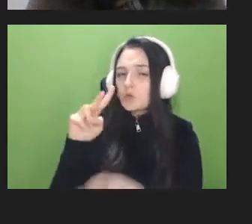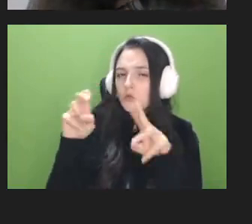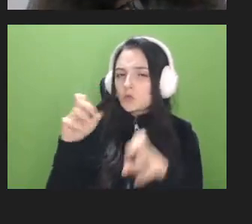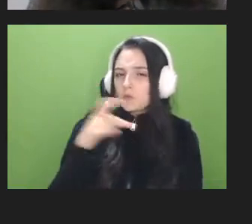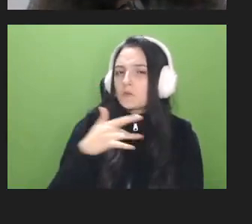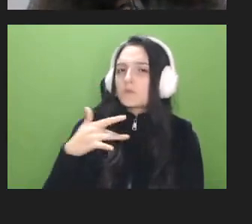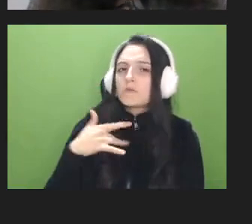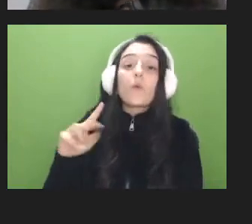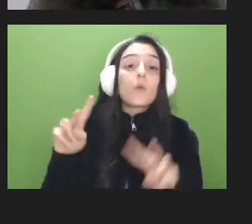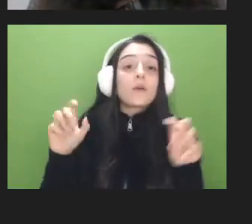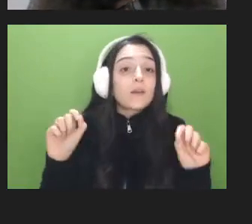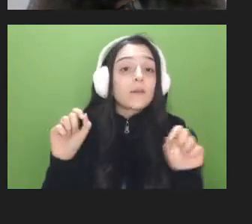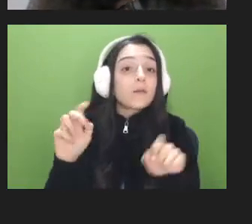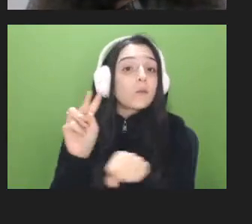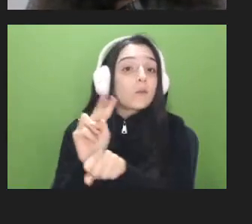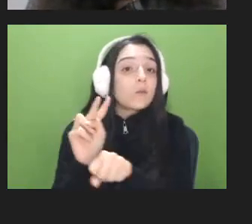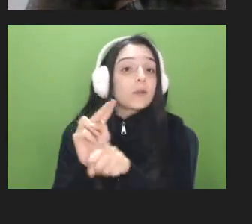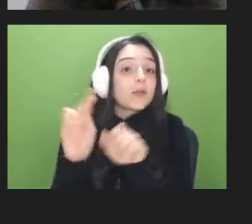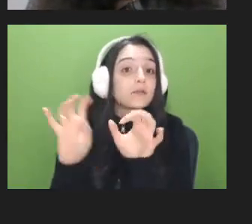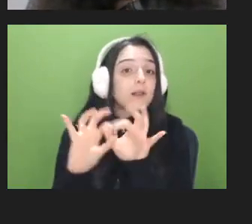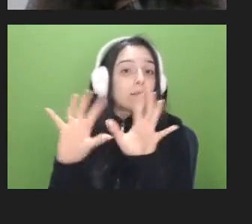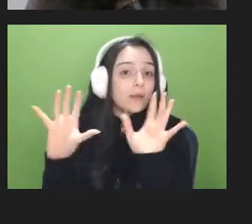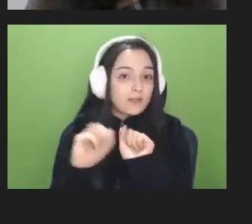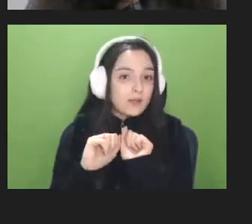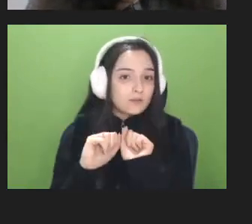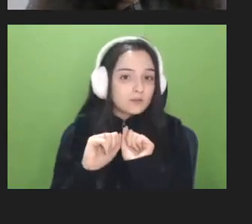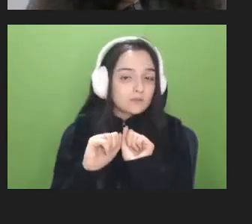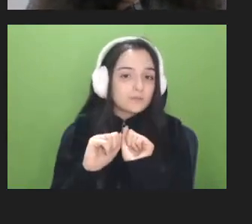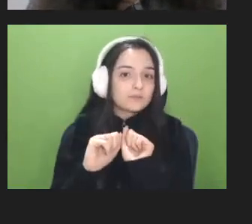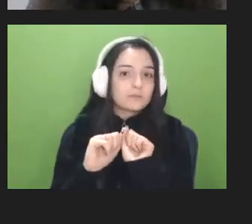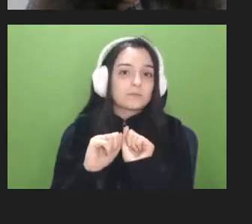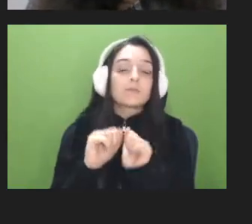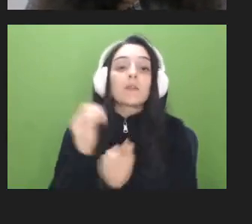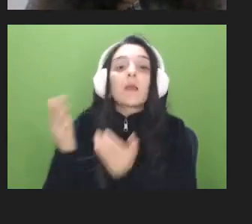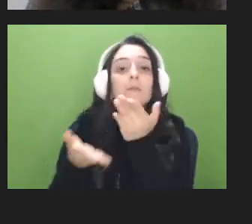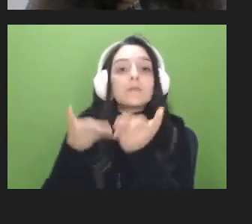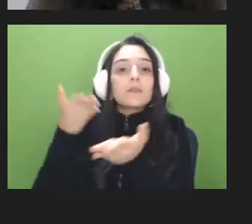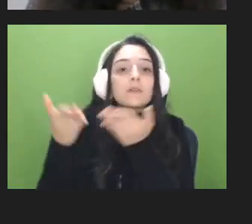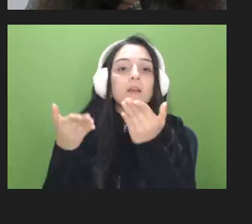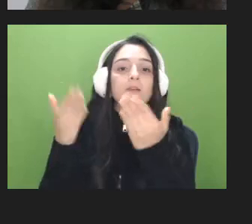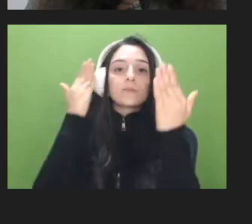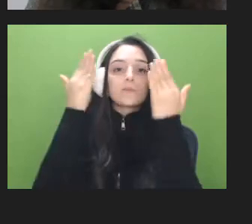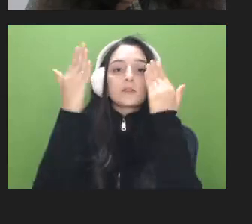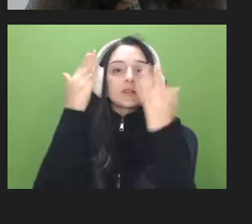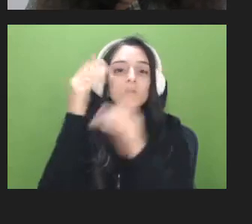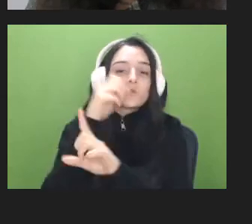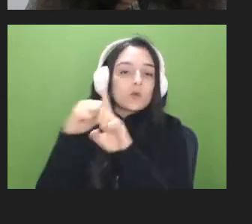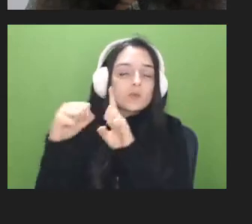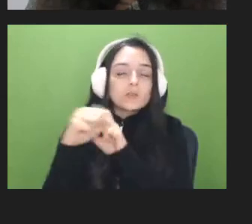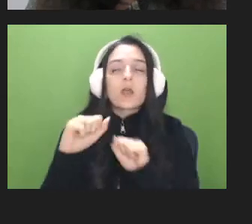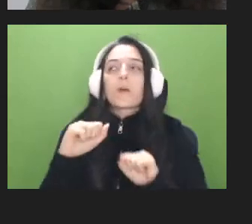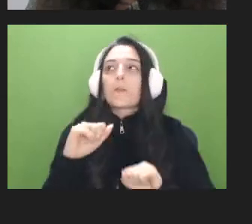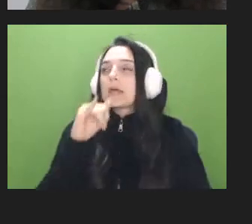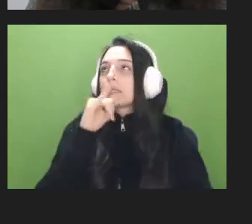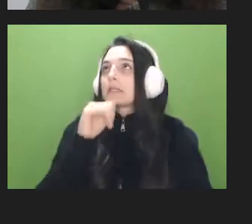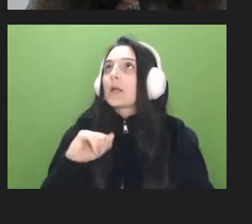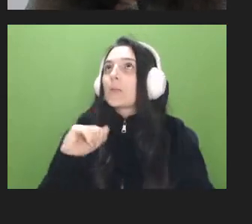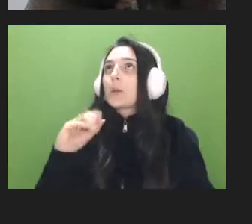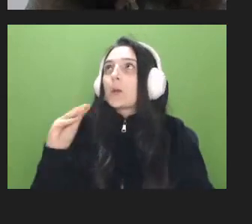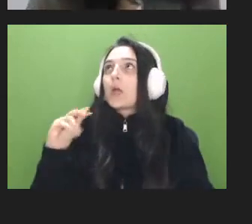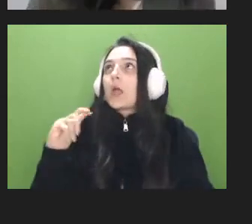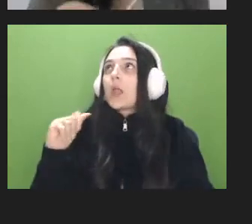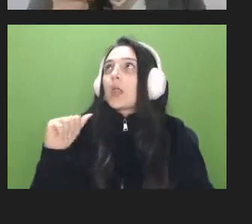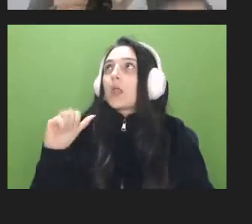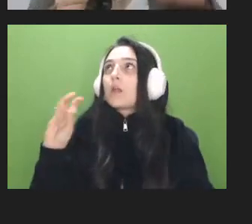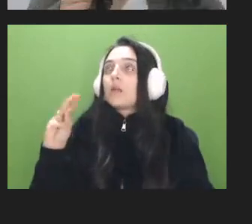própria composição da rede de atenção psicossocial, que compõe que